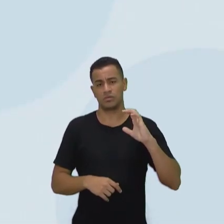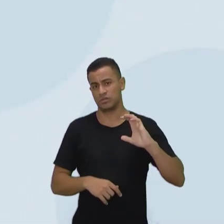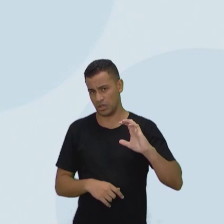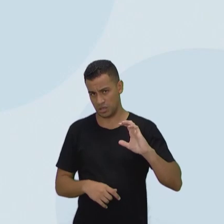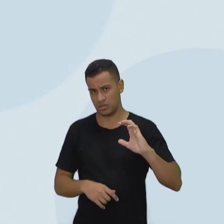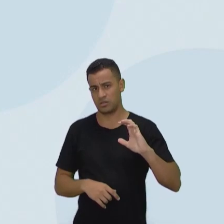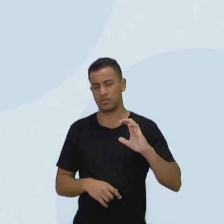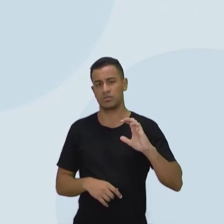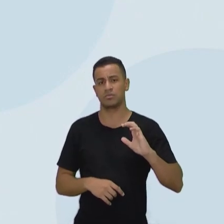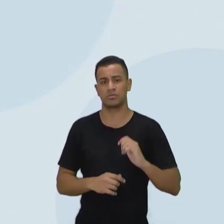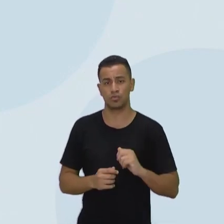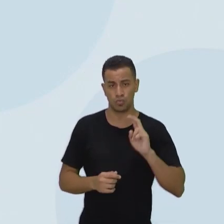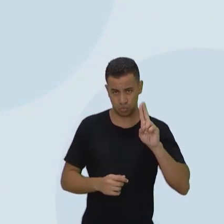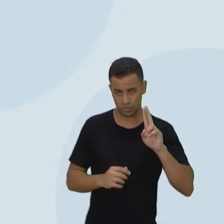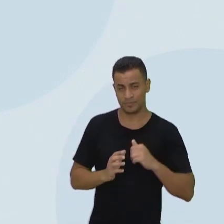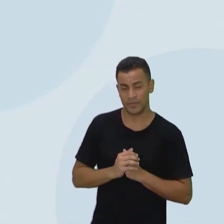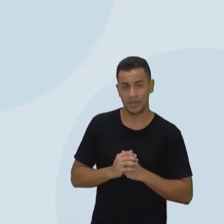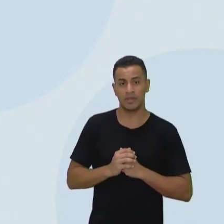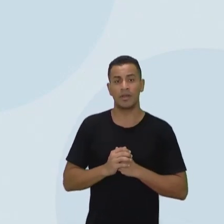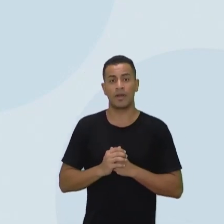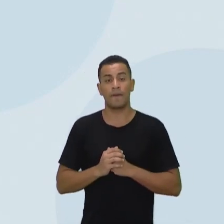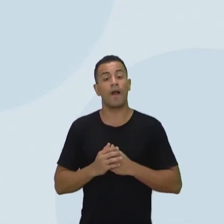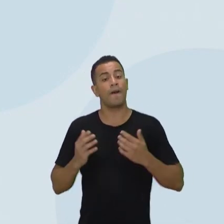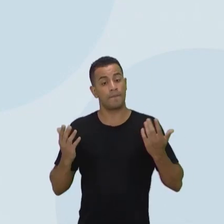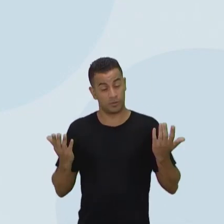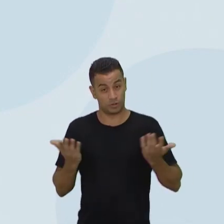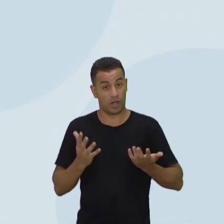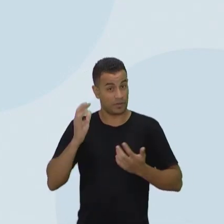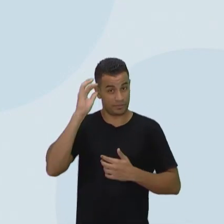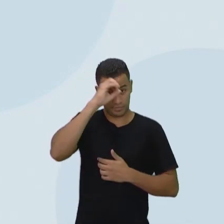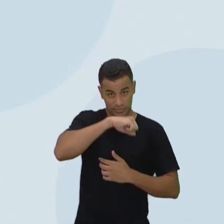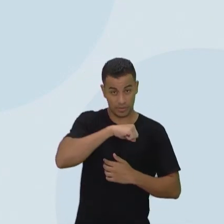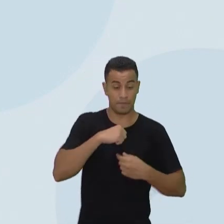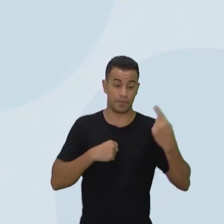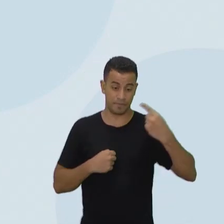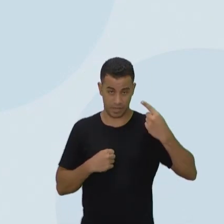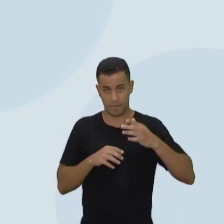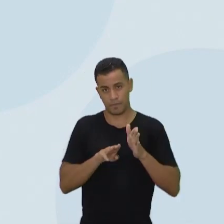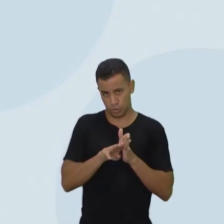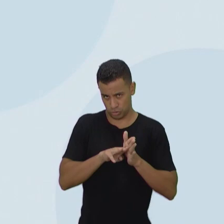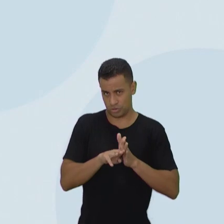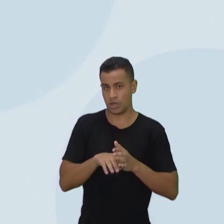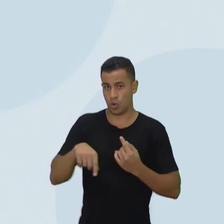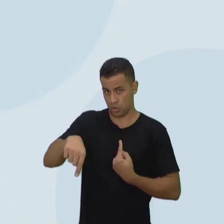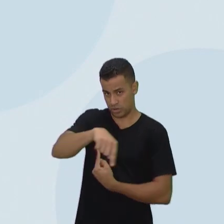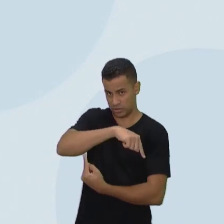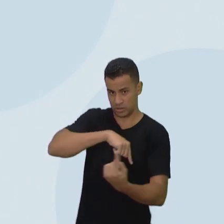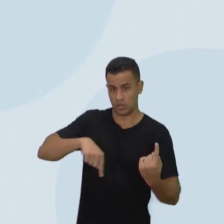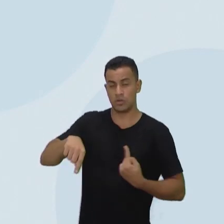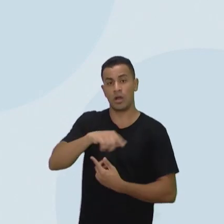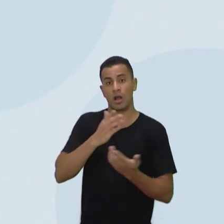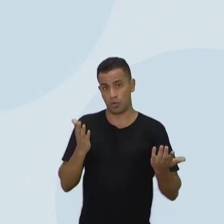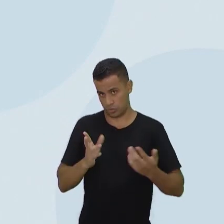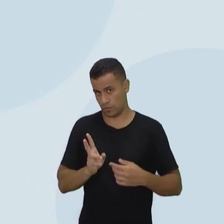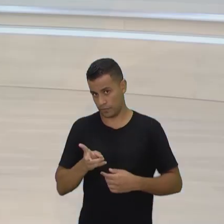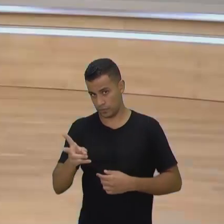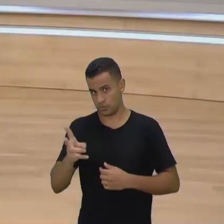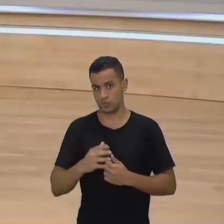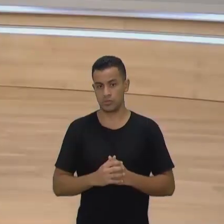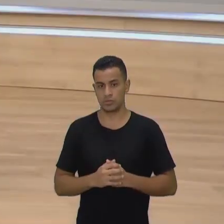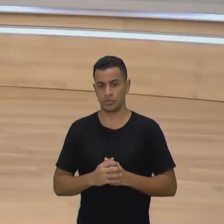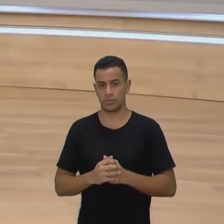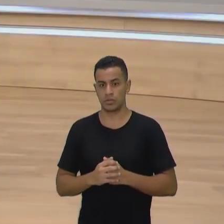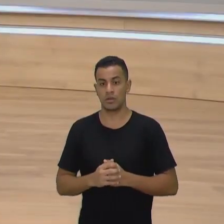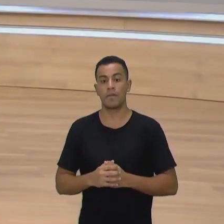metodologia, rotação por estações, e agora a gente vai seguir para a próxima metodologia ativa. Só um minutinho. Que na rotação